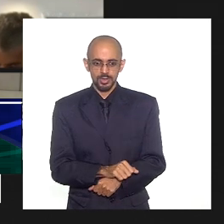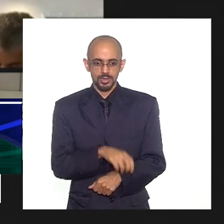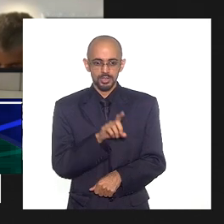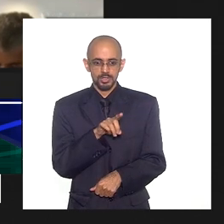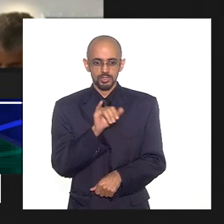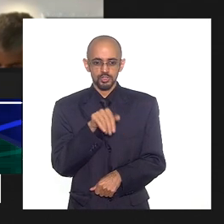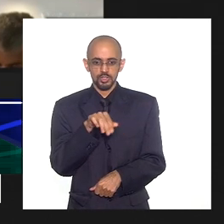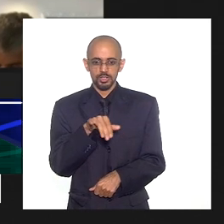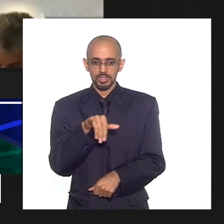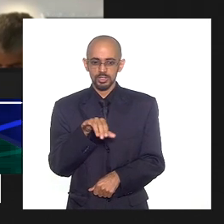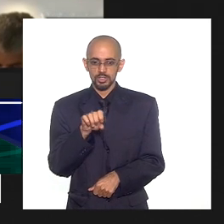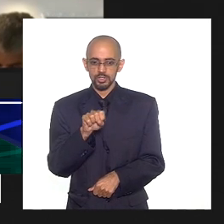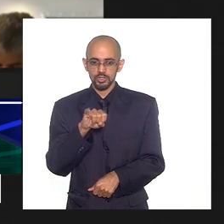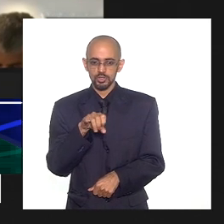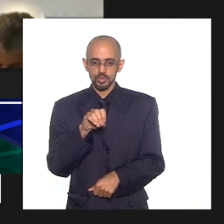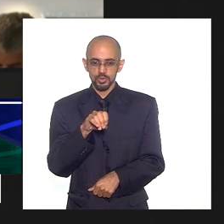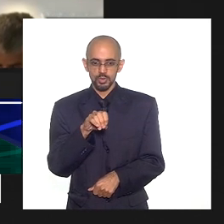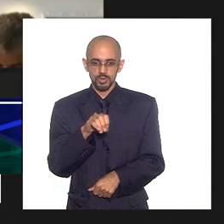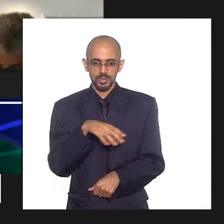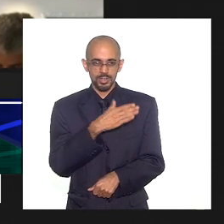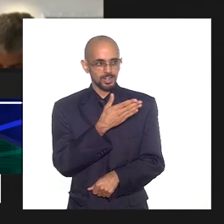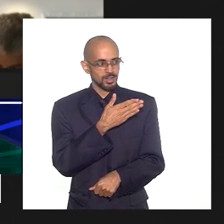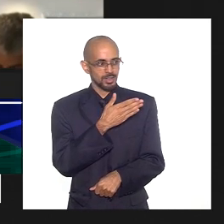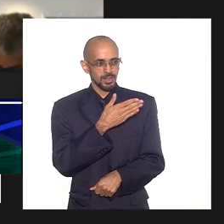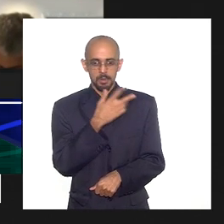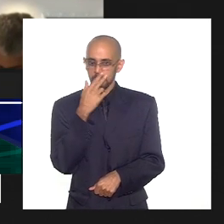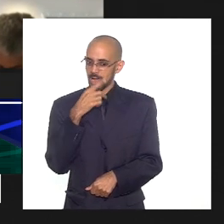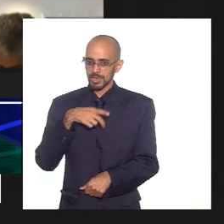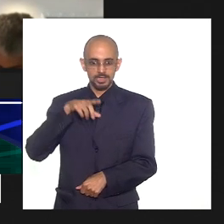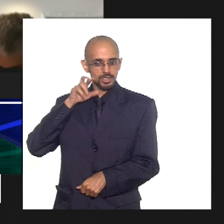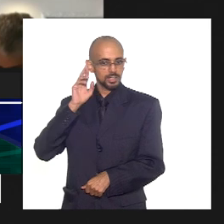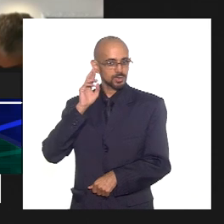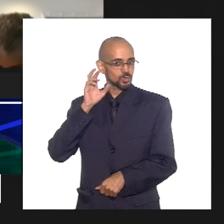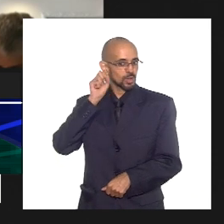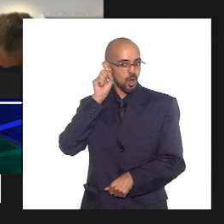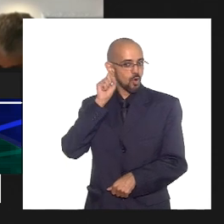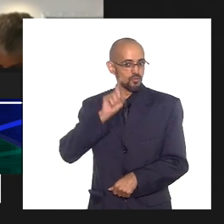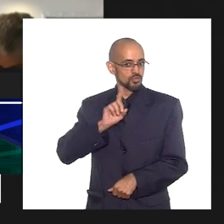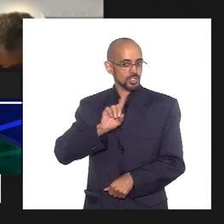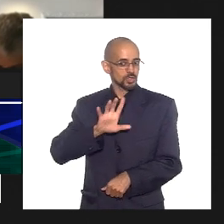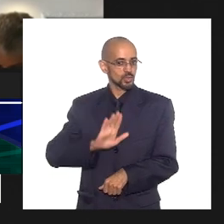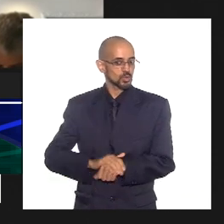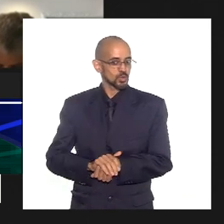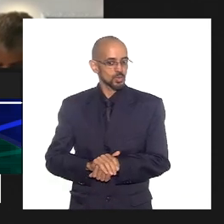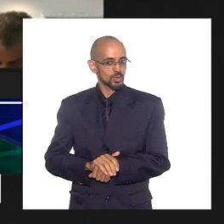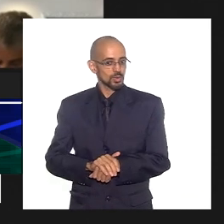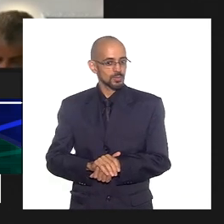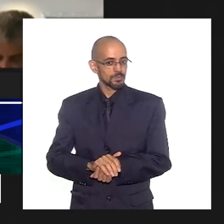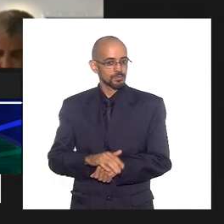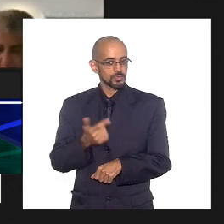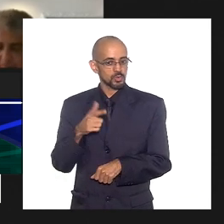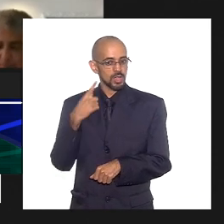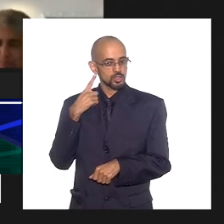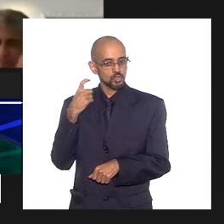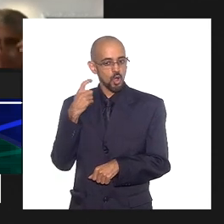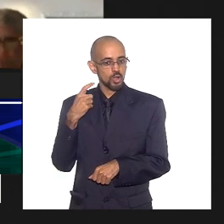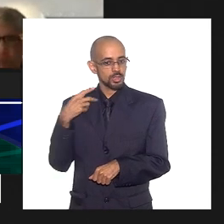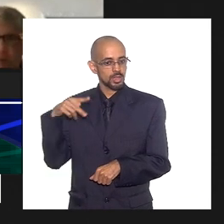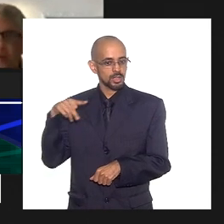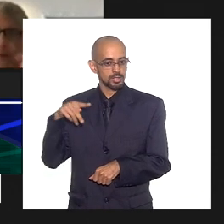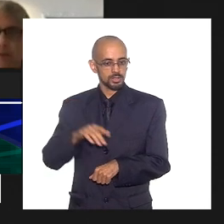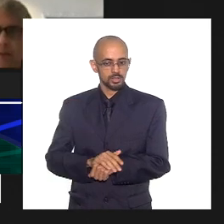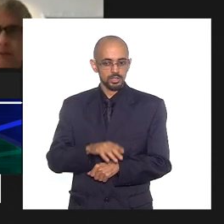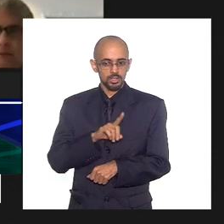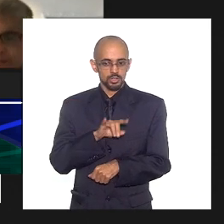Dionísio? Não está escutando, não, presidente. Está sem som, Dionísio? Então vamos... Alexandre, que não...